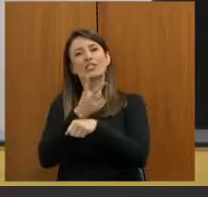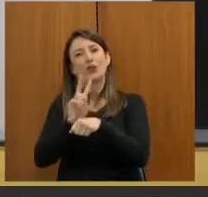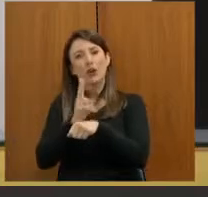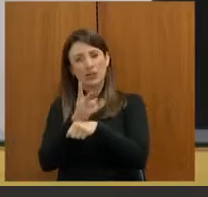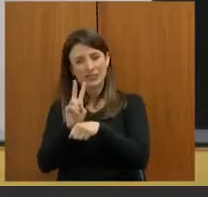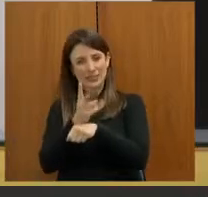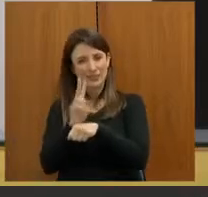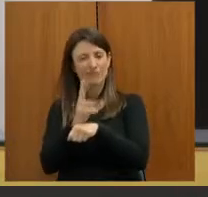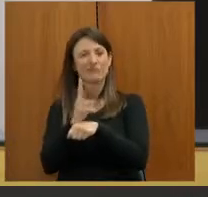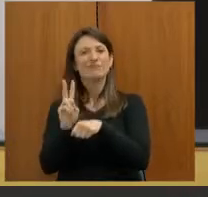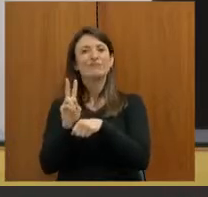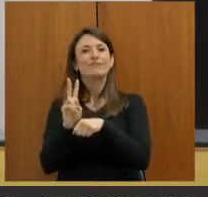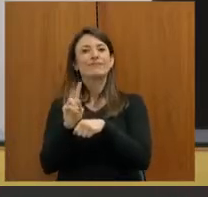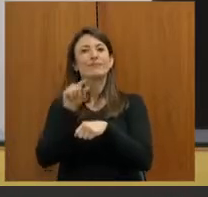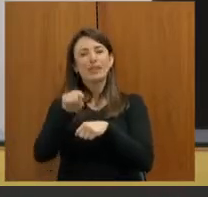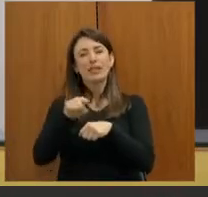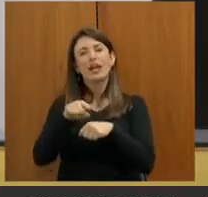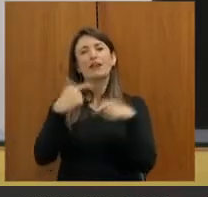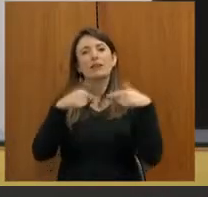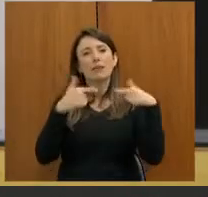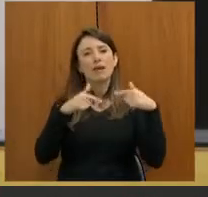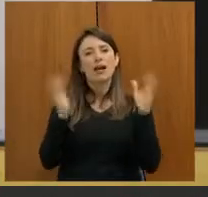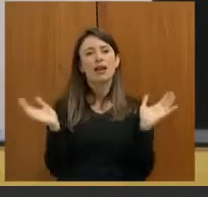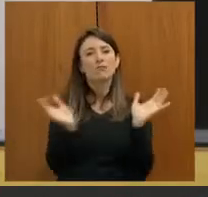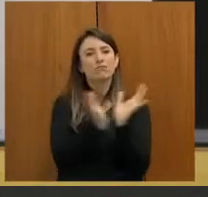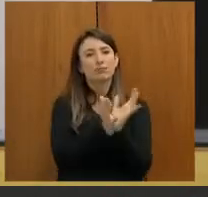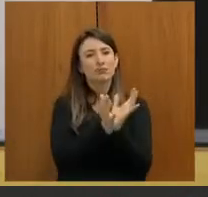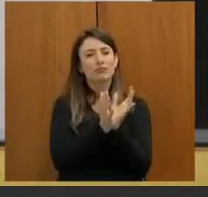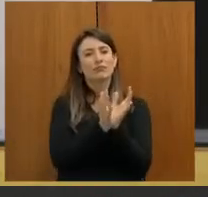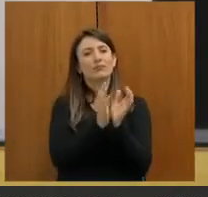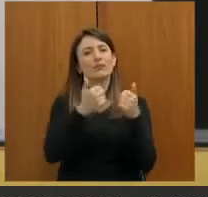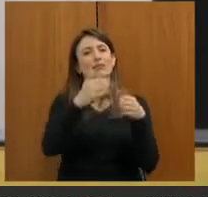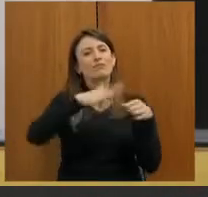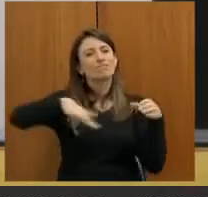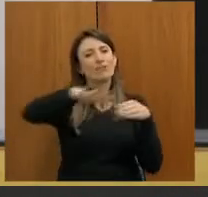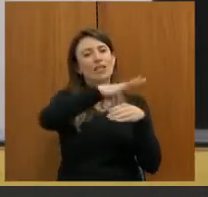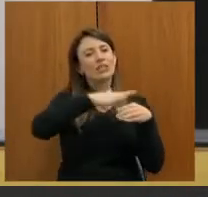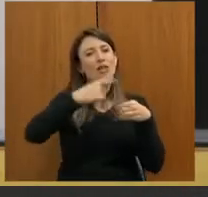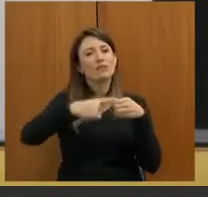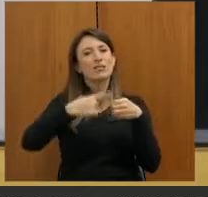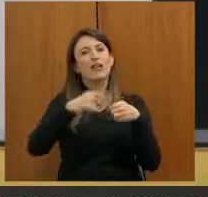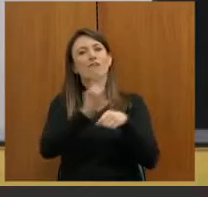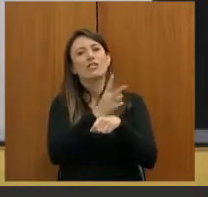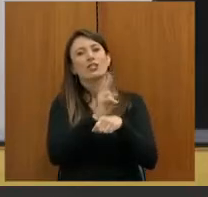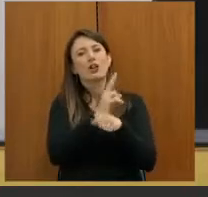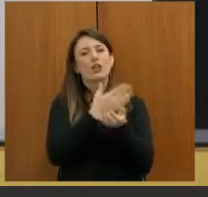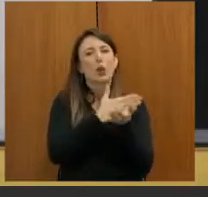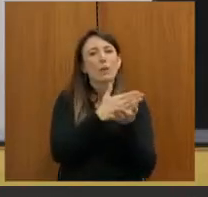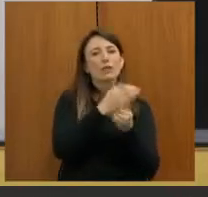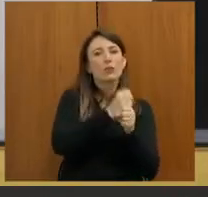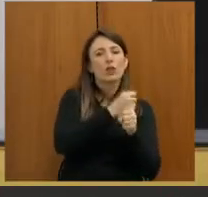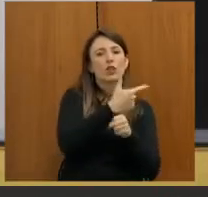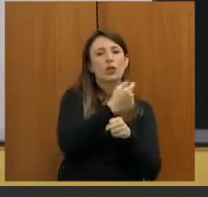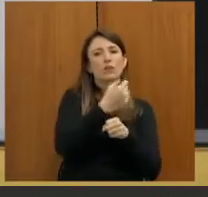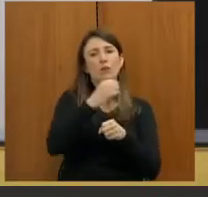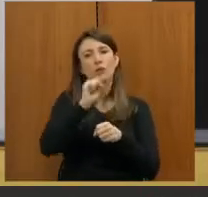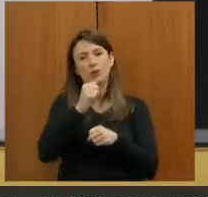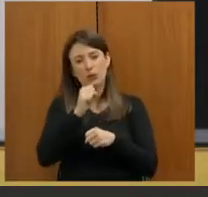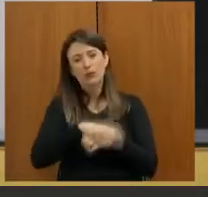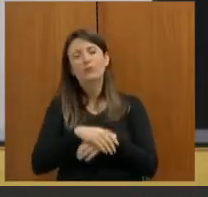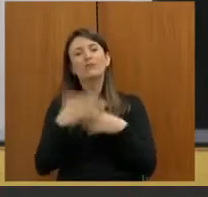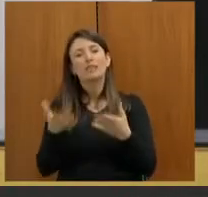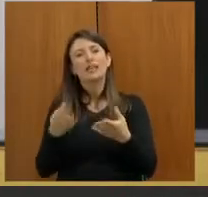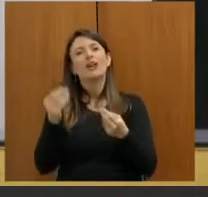da tua né na Comarca de Viçosa desde 2008 e já vou começar Dra Ana Flávia agradecendo aqui a